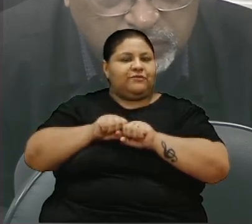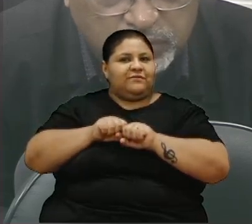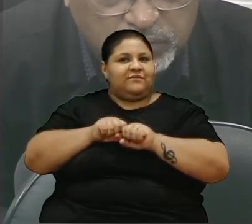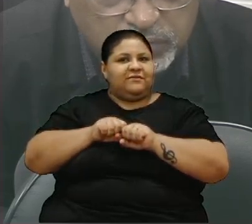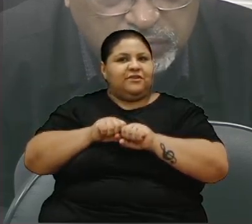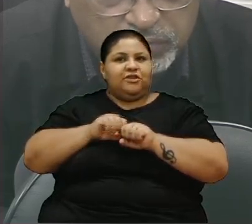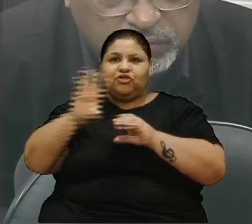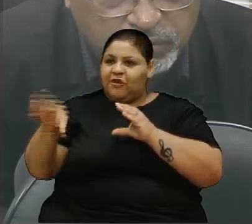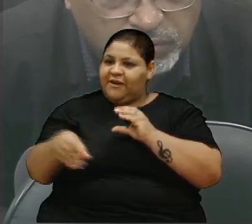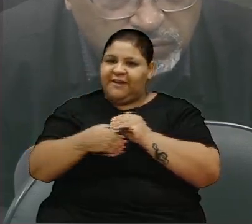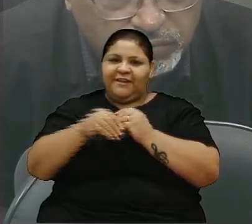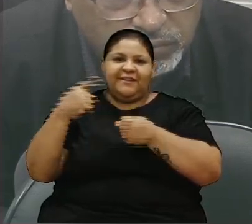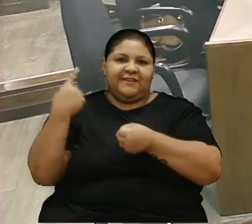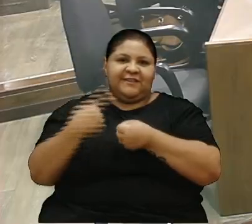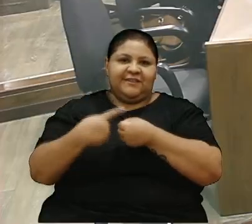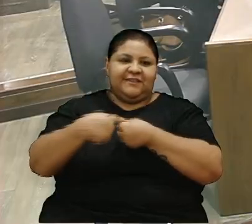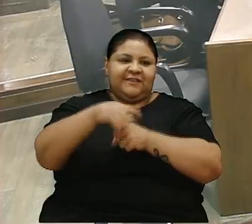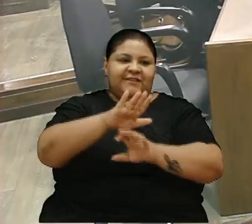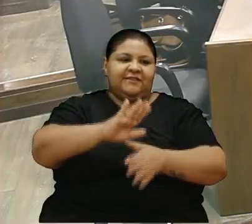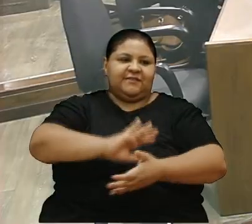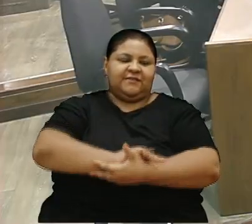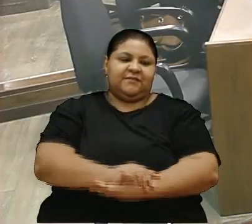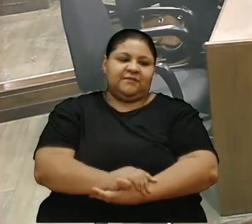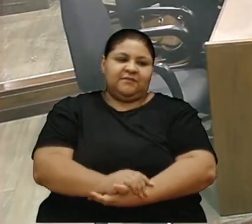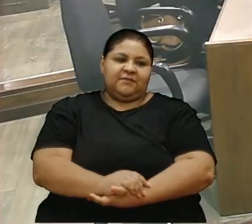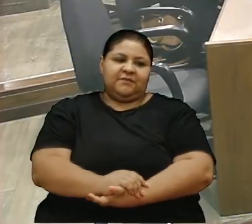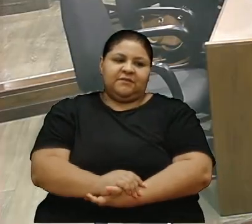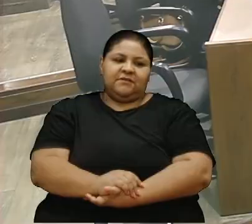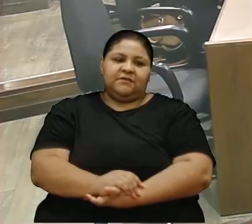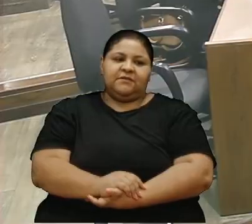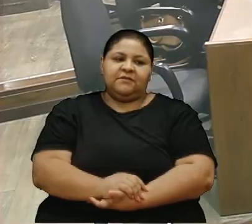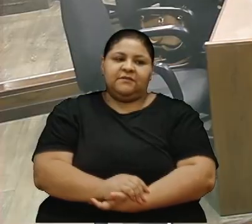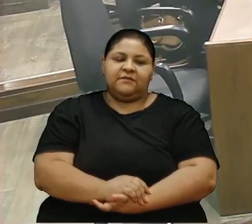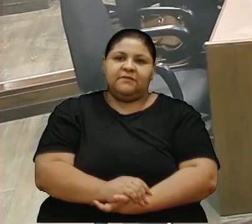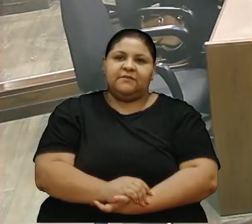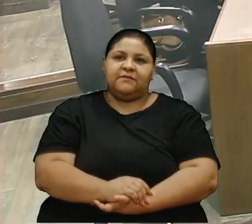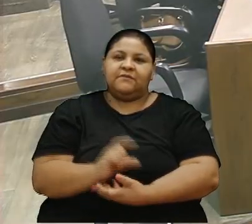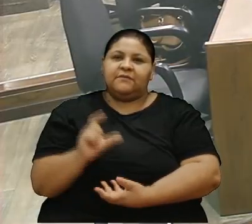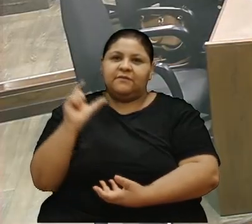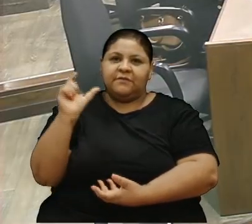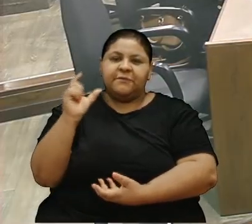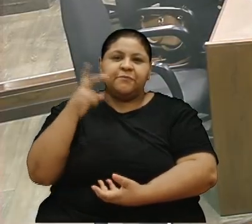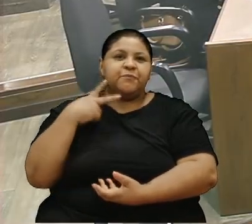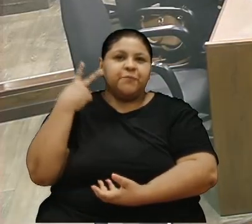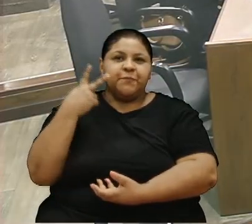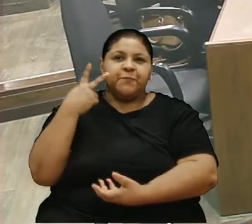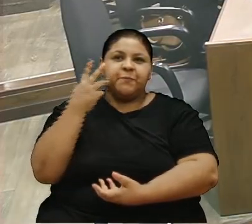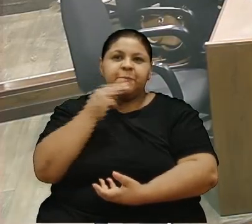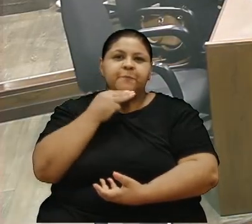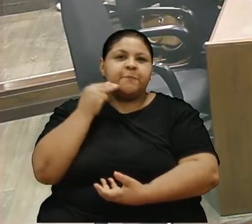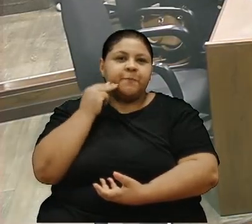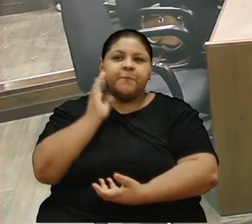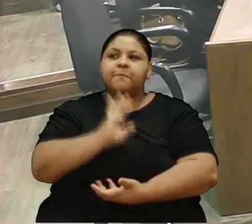a agregar para a nossa cidade. Obrigado. Obrigado, vereador Daniel. Com a palavra, a vereadora Marisol Santos.